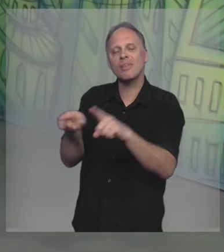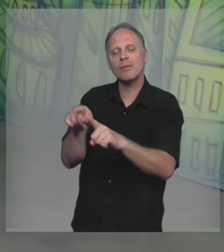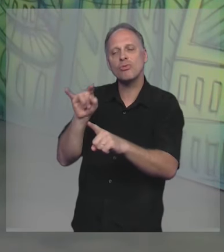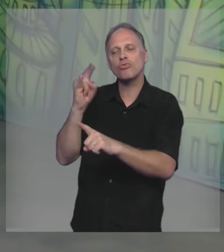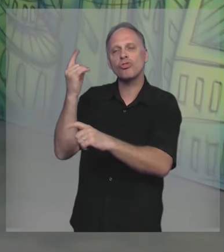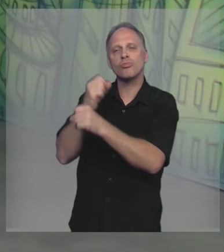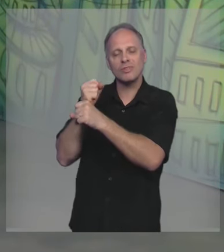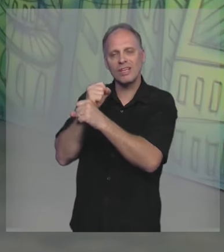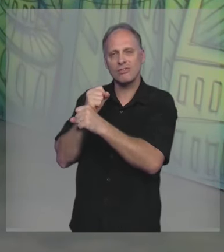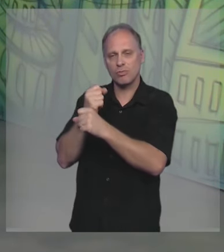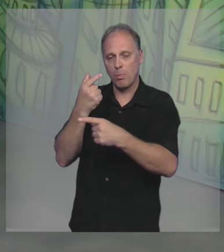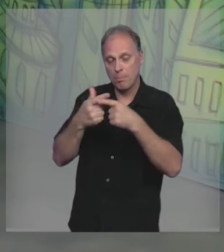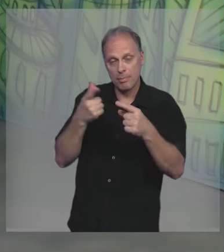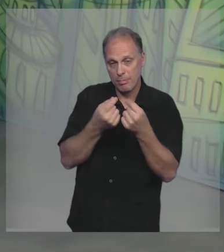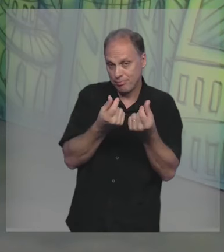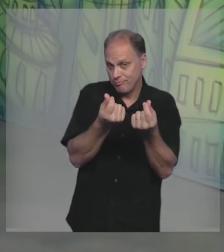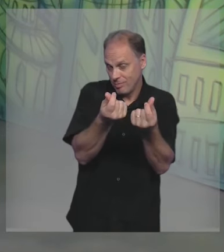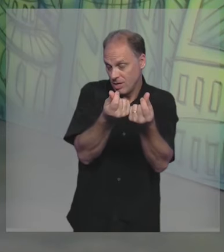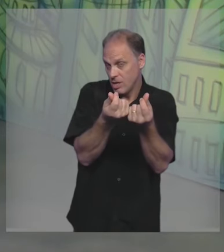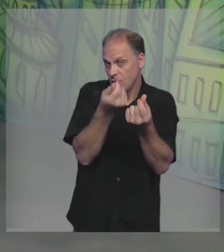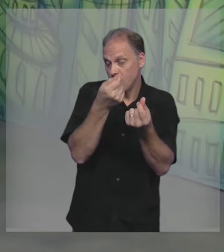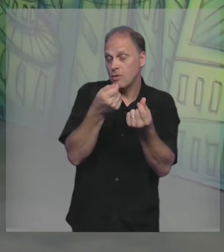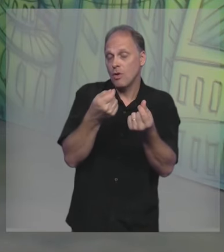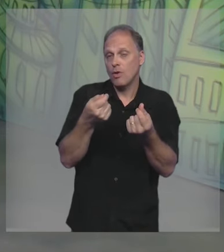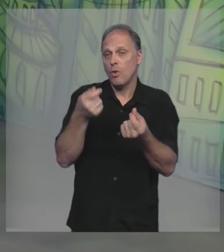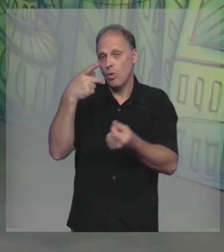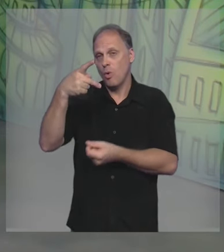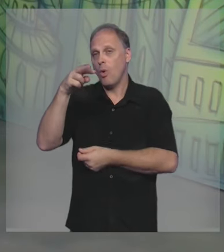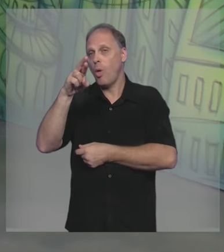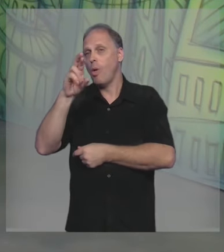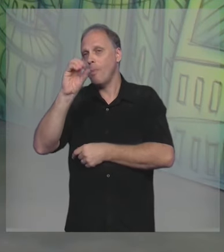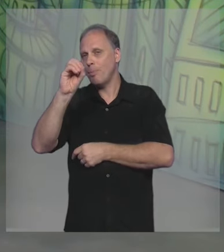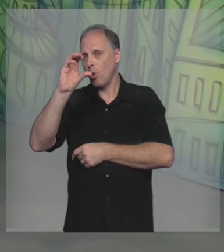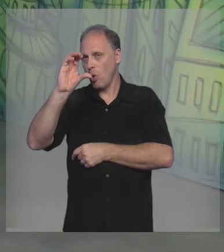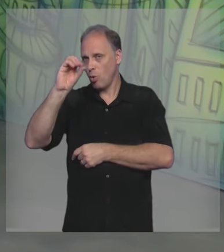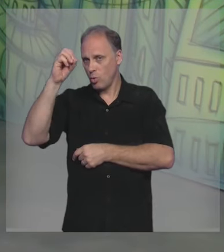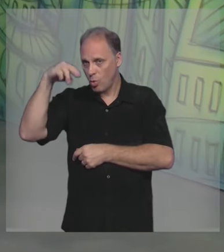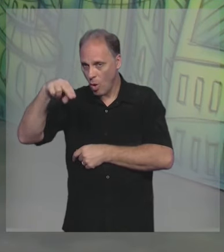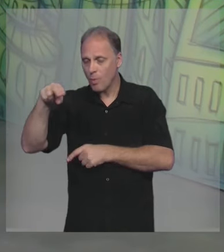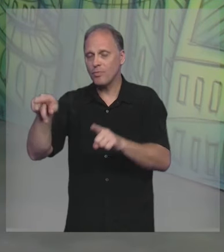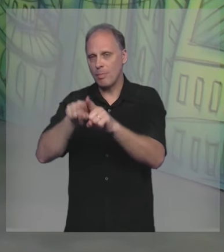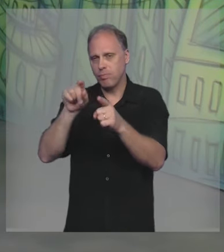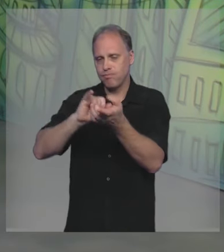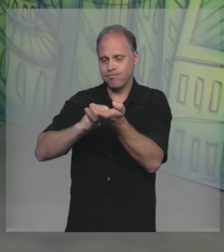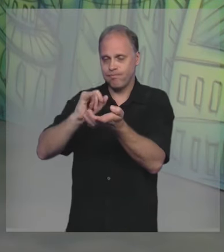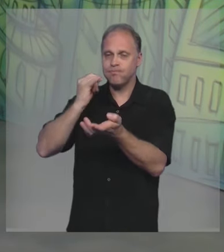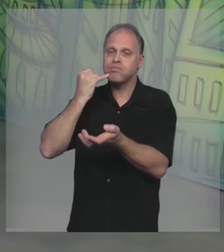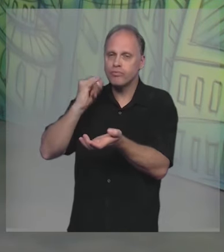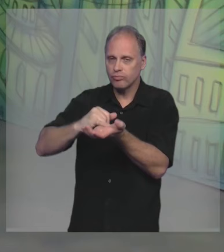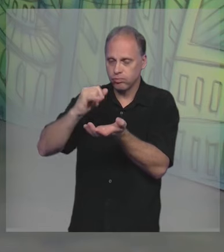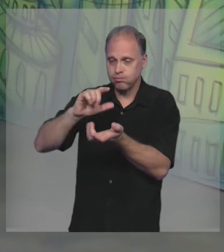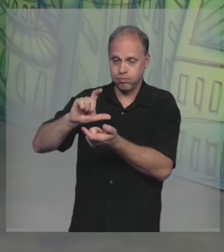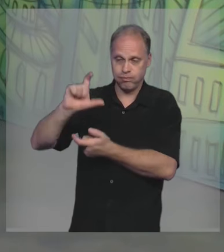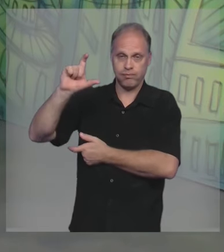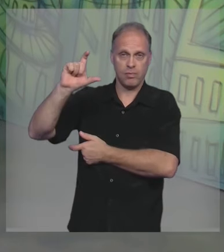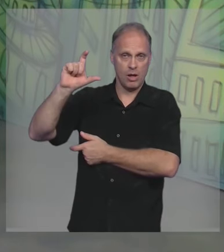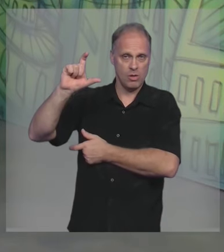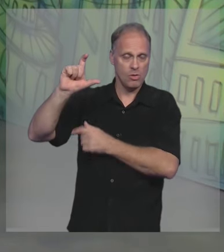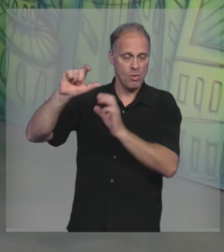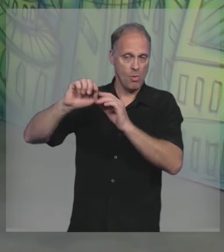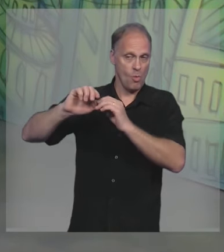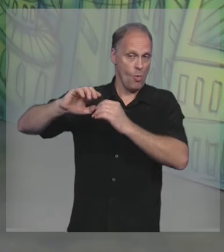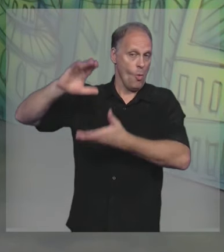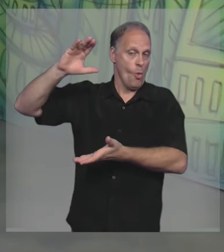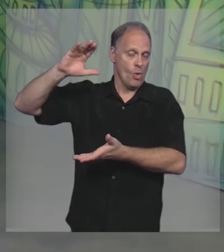Nos últimos anos de crise, o Copom, e a inflação extremamente alta, né, o Copom utilizou um pouco a